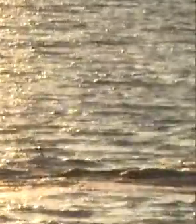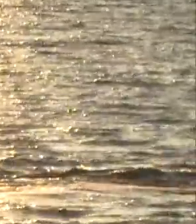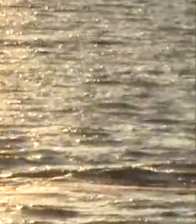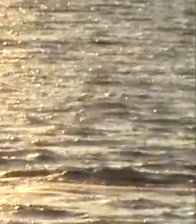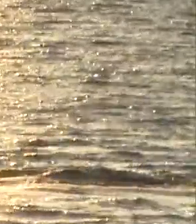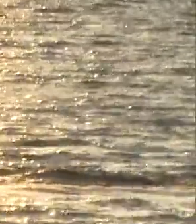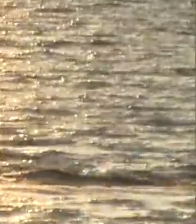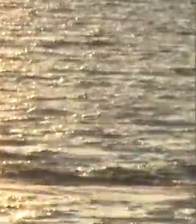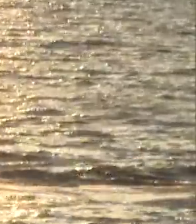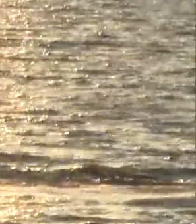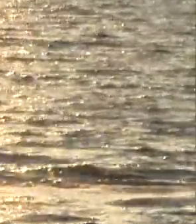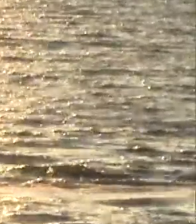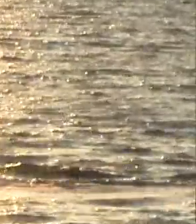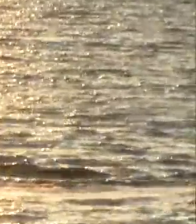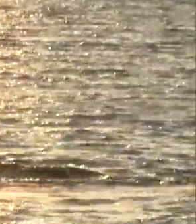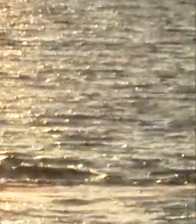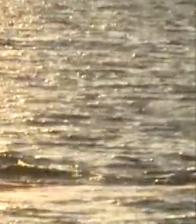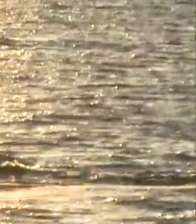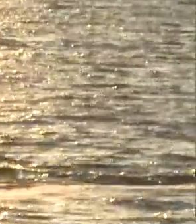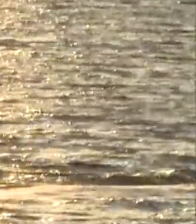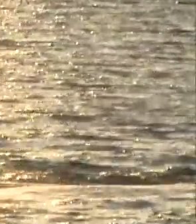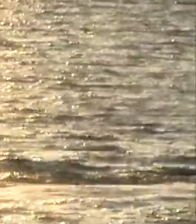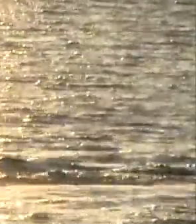Tchau, tchau.